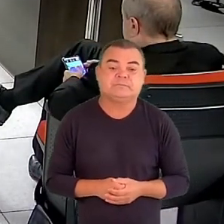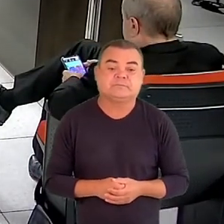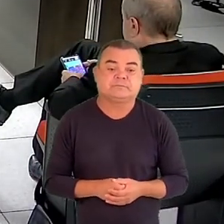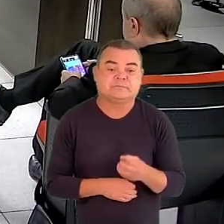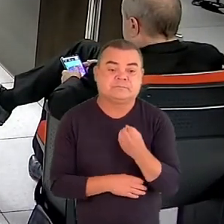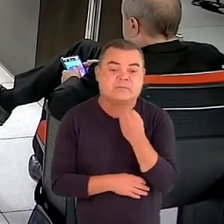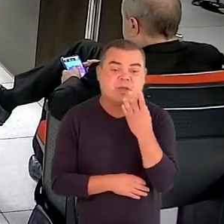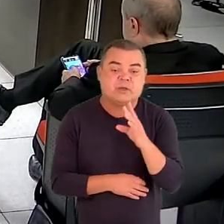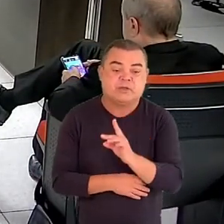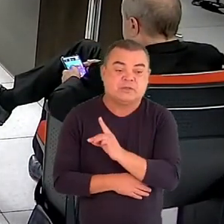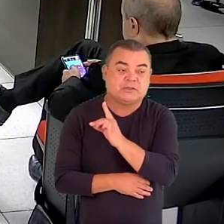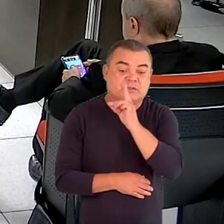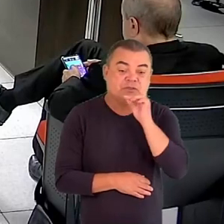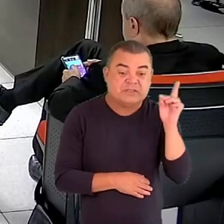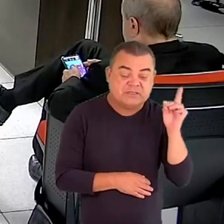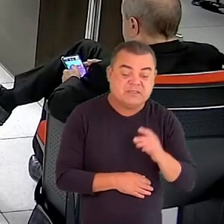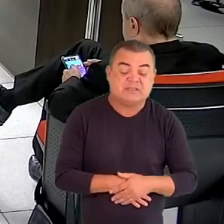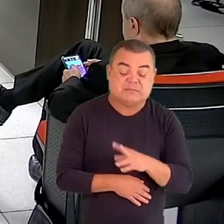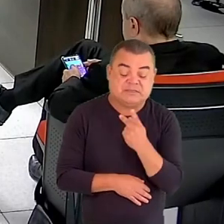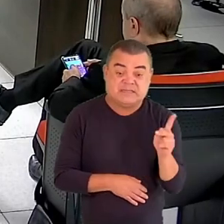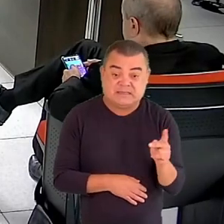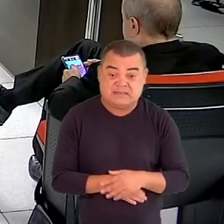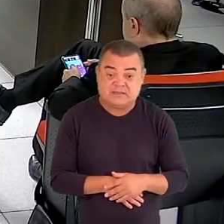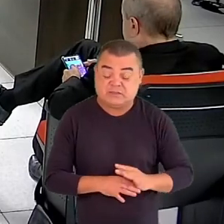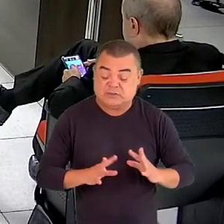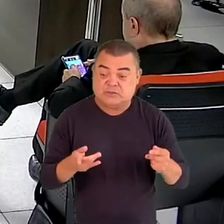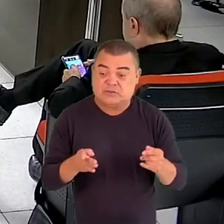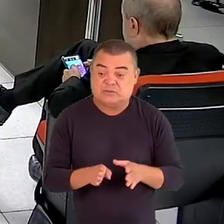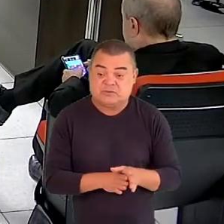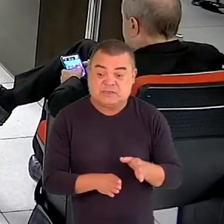Bom dia, presidente. Bom dia, demais conselheiros.